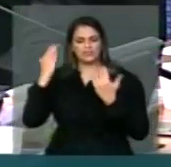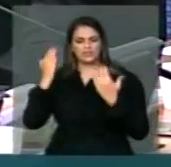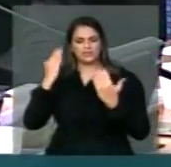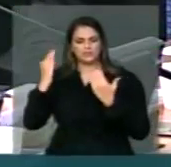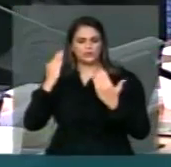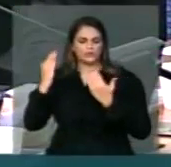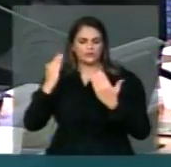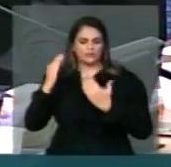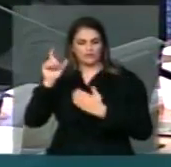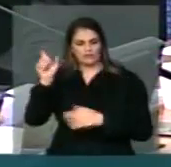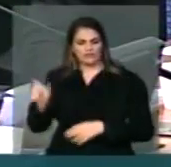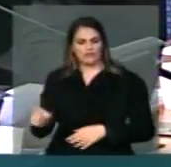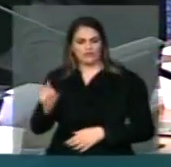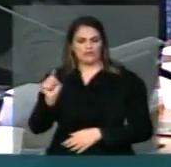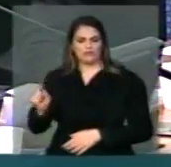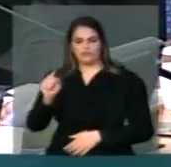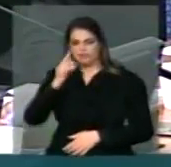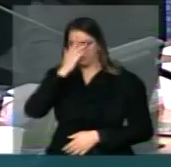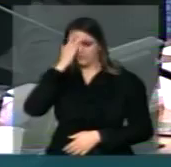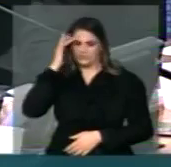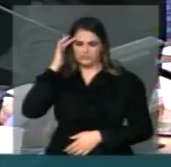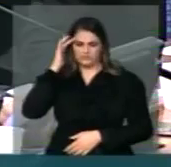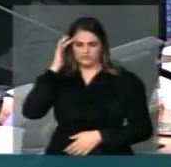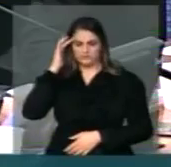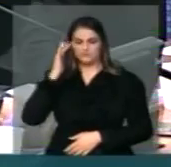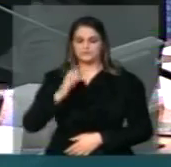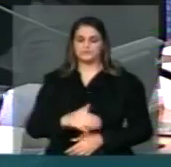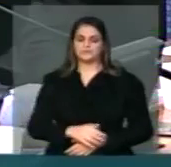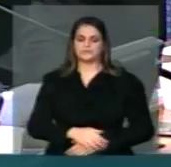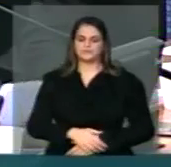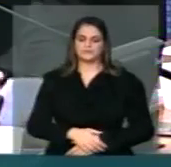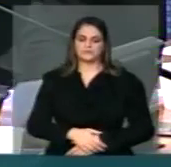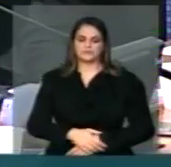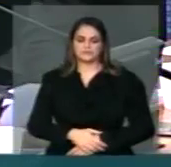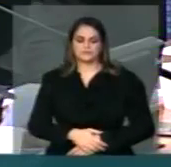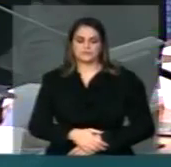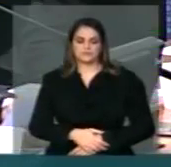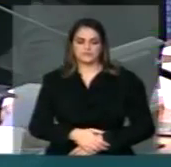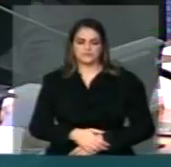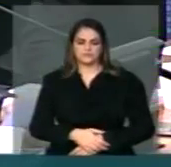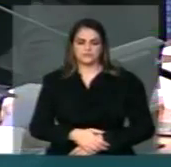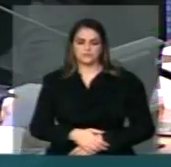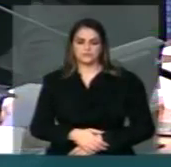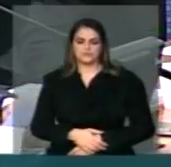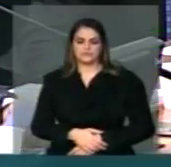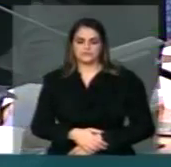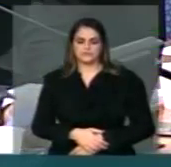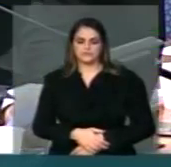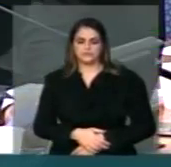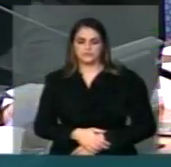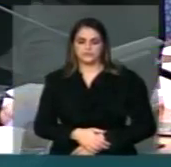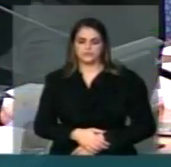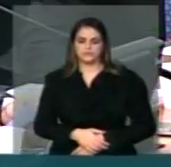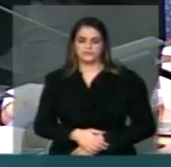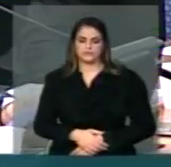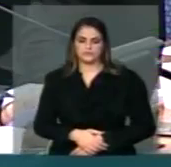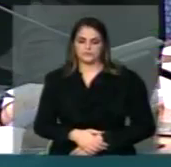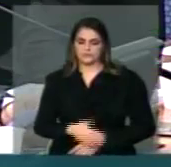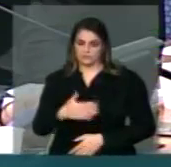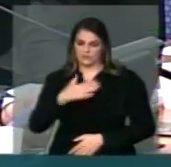veio ser delatado ou colaborado. Mas na minha justificativa, deputado Valdir, está